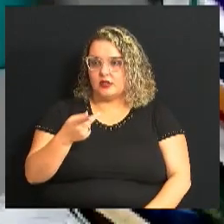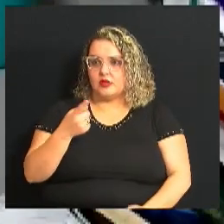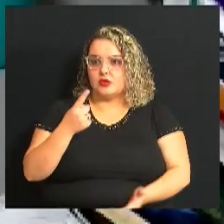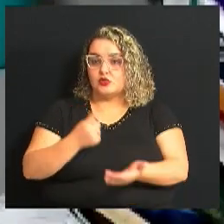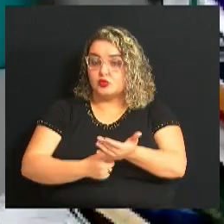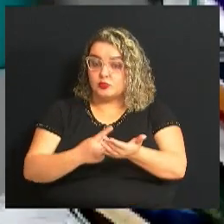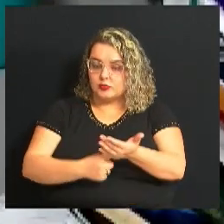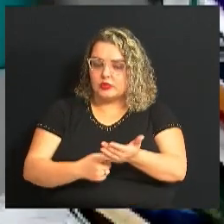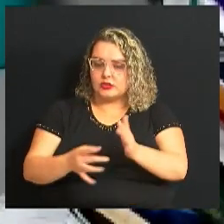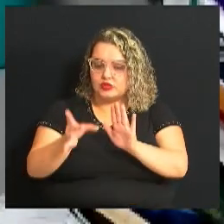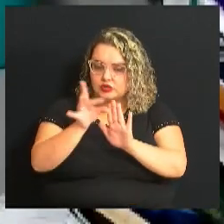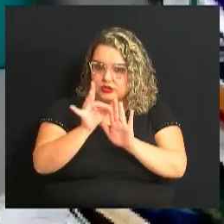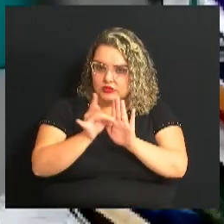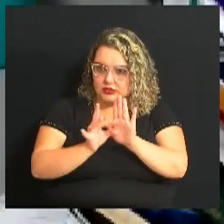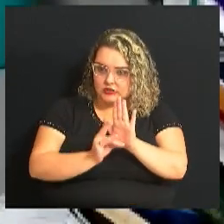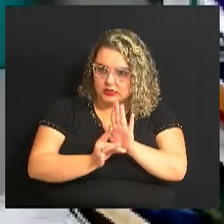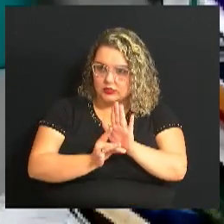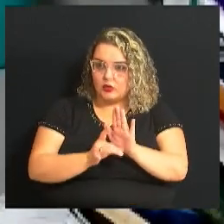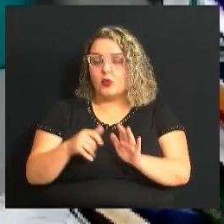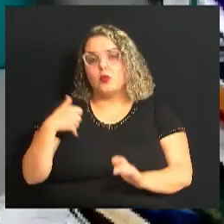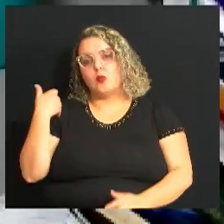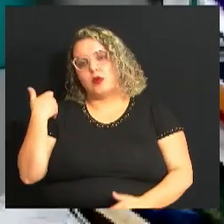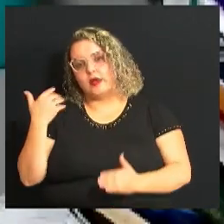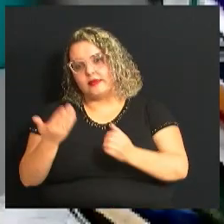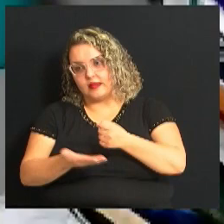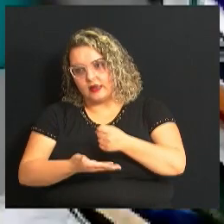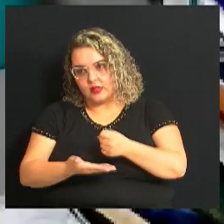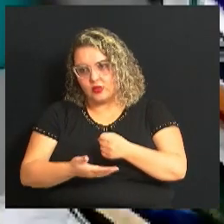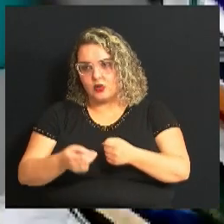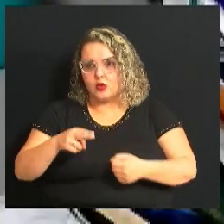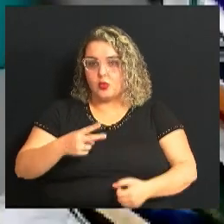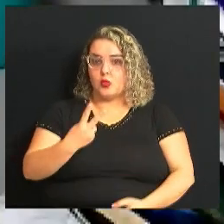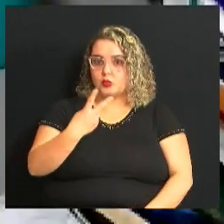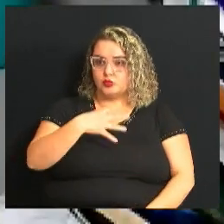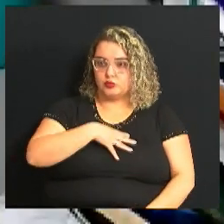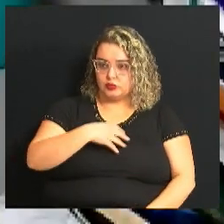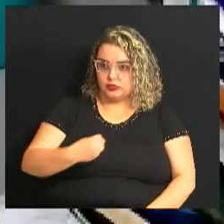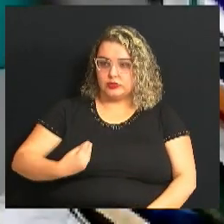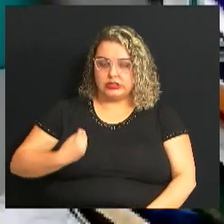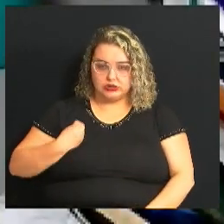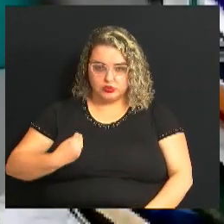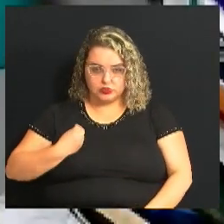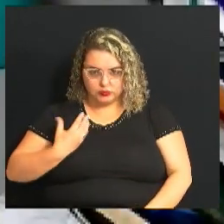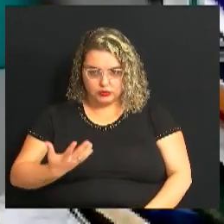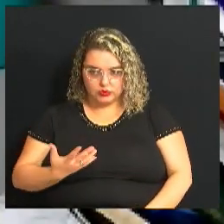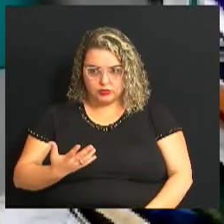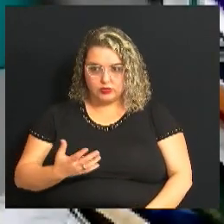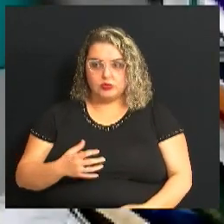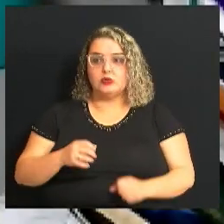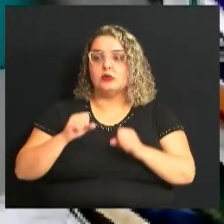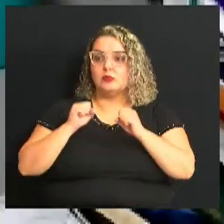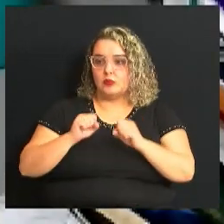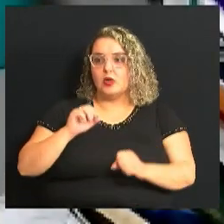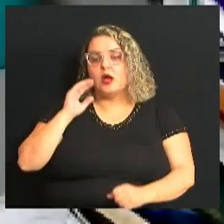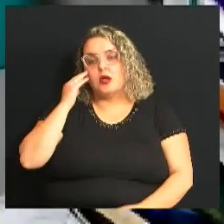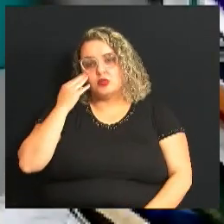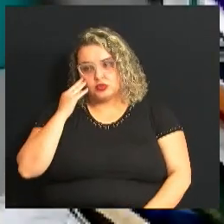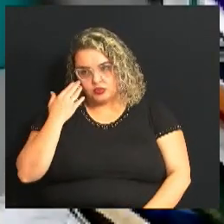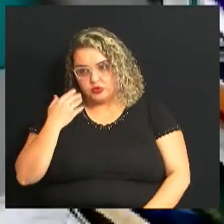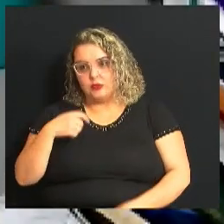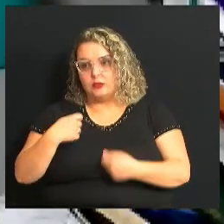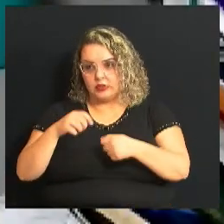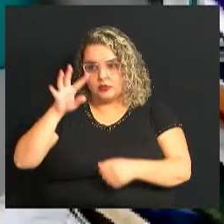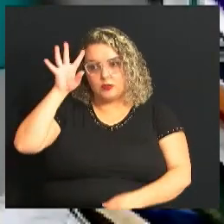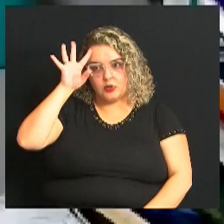critérios, que ou é a idade mínima ou 2 filhos vivos. Então, você pode entender, devemos compreender